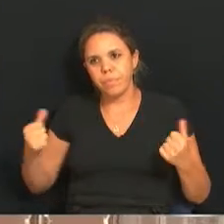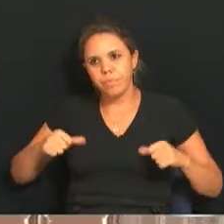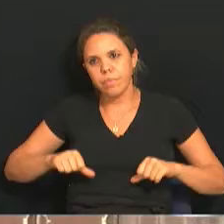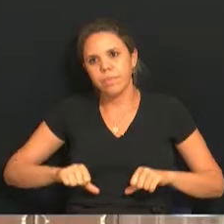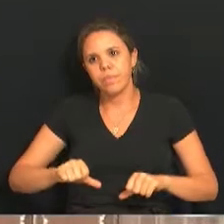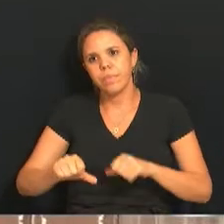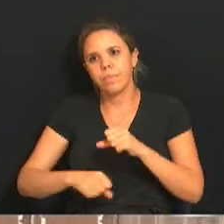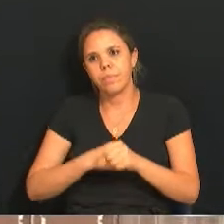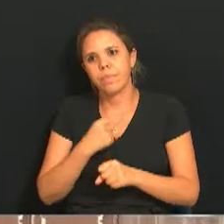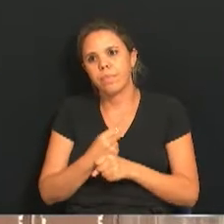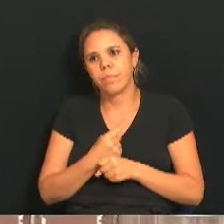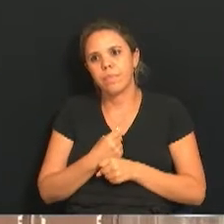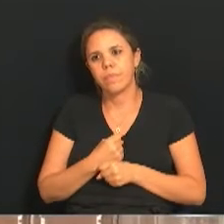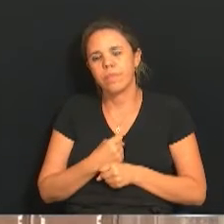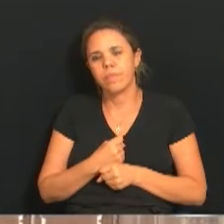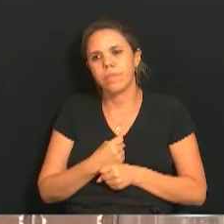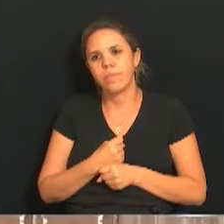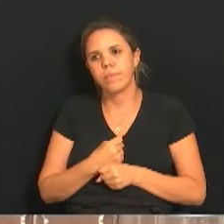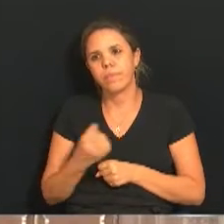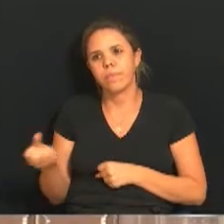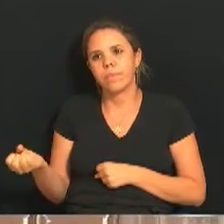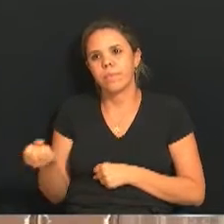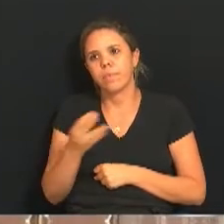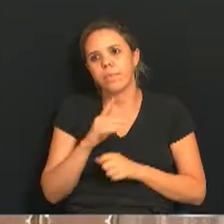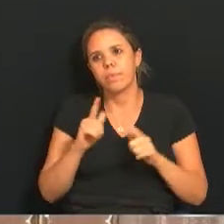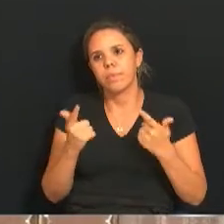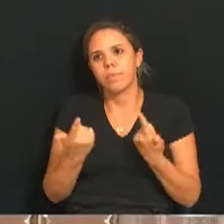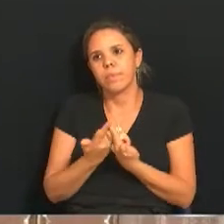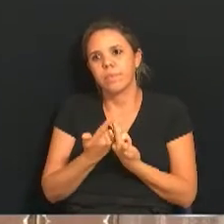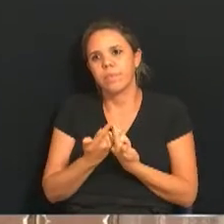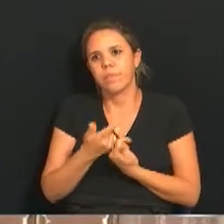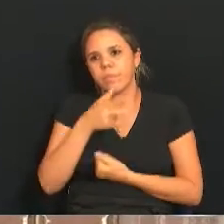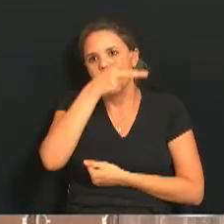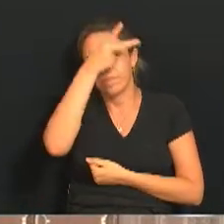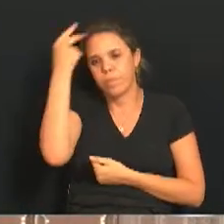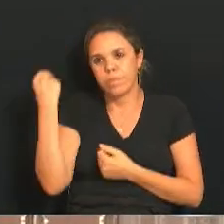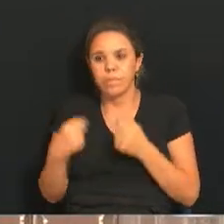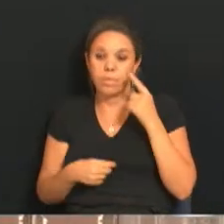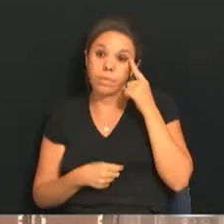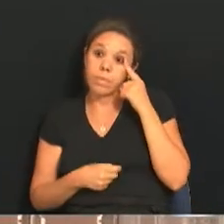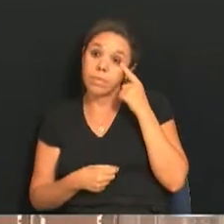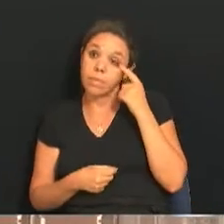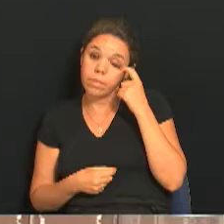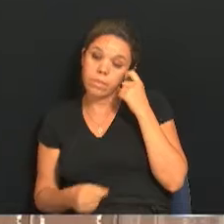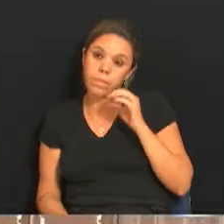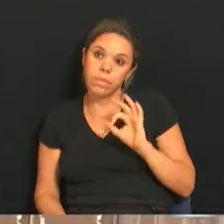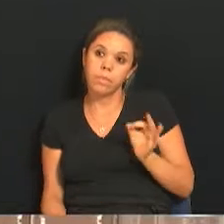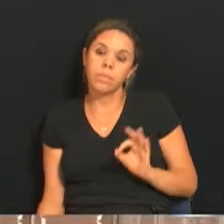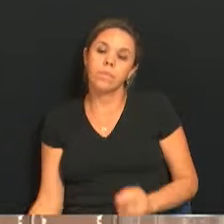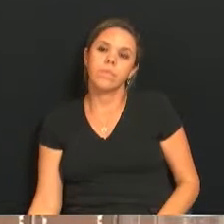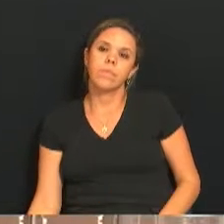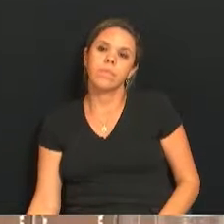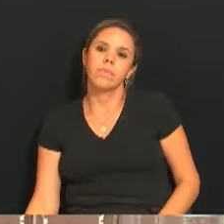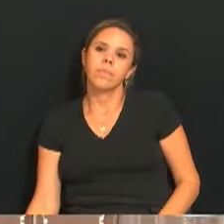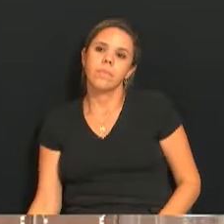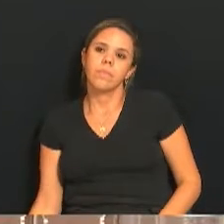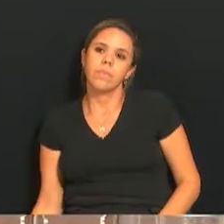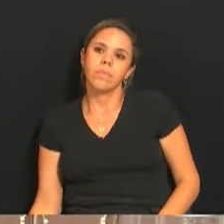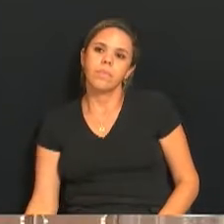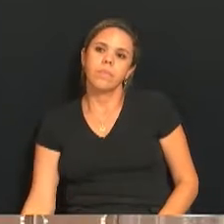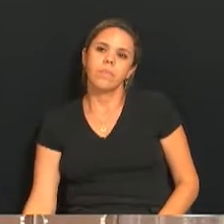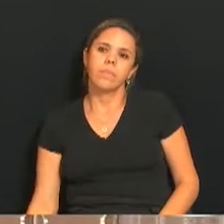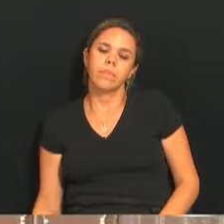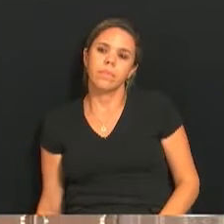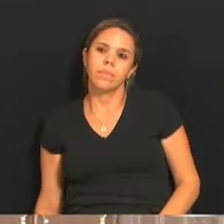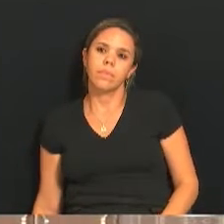ano. Nós temos uma nova gestão na prefeitura. Com certeza, eu falo isso aqui.